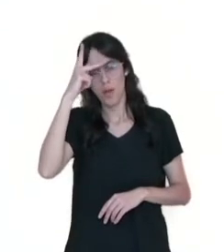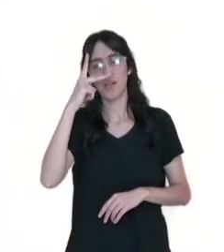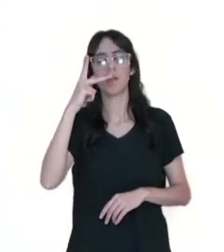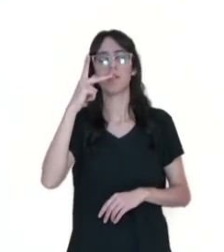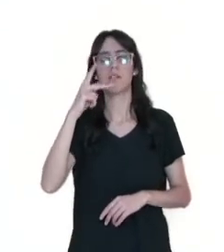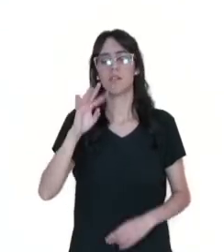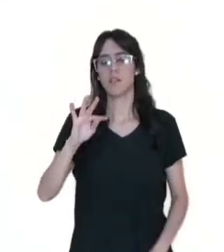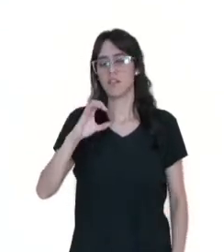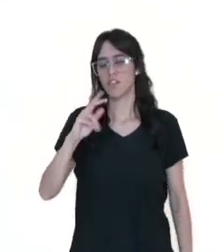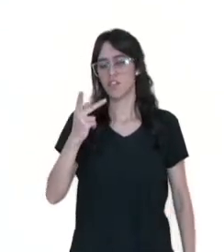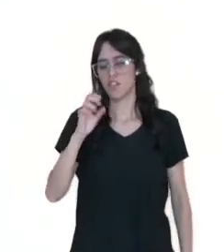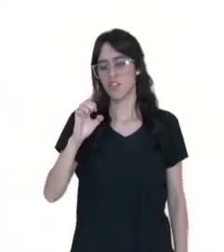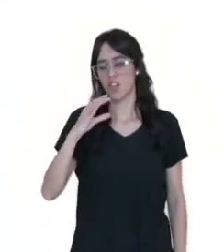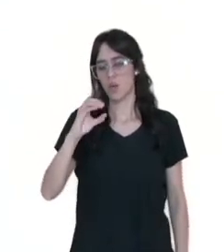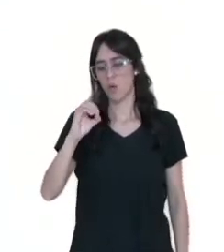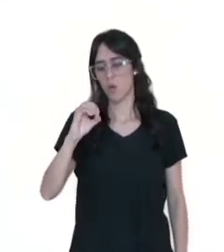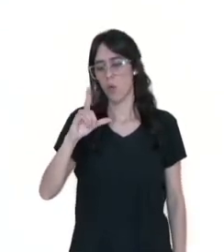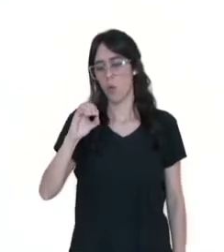Tchecoslováquia,